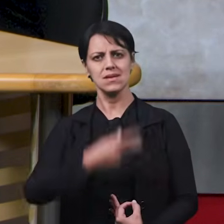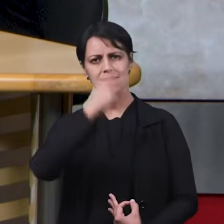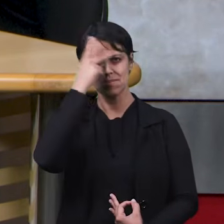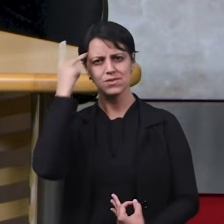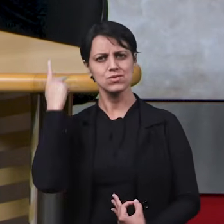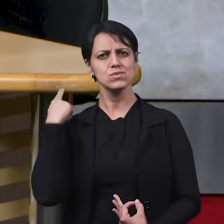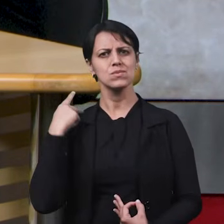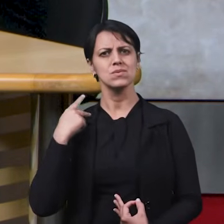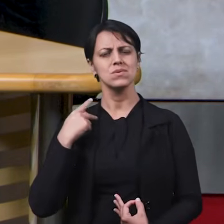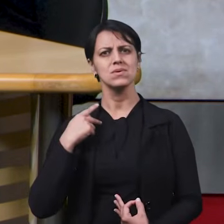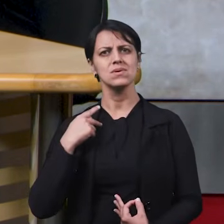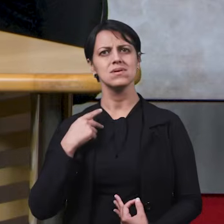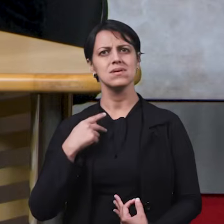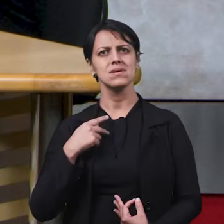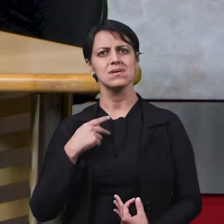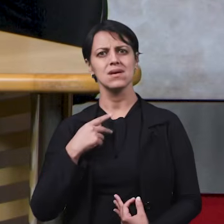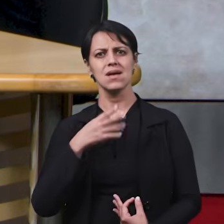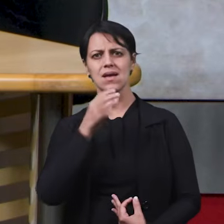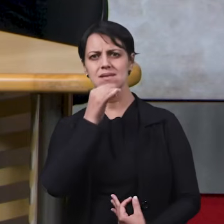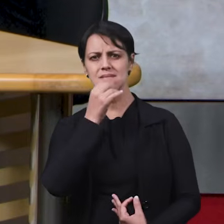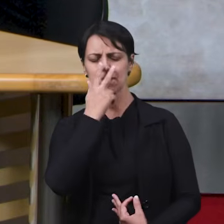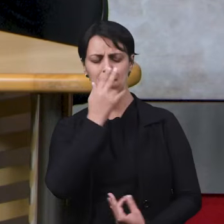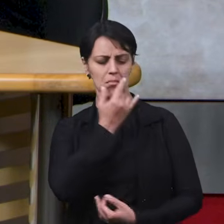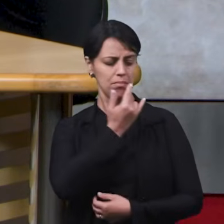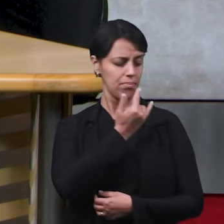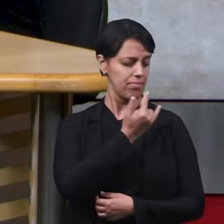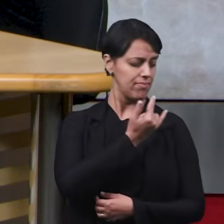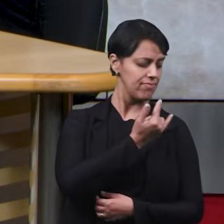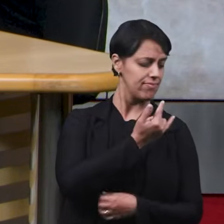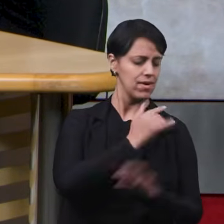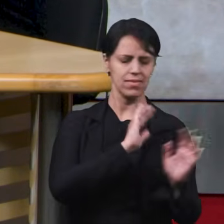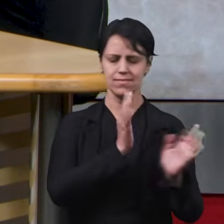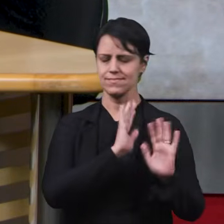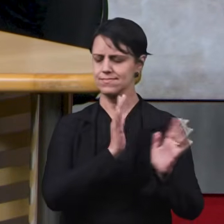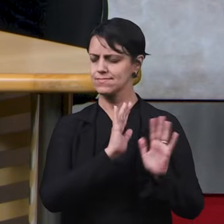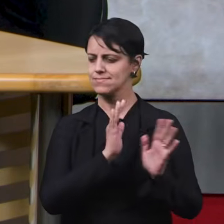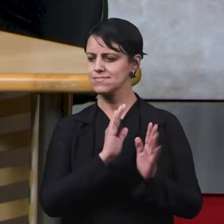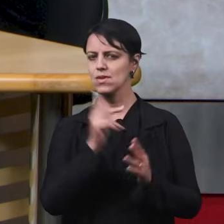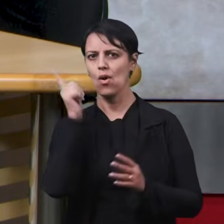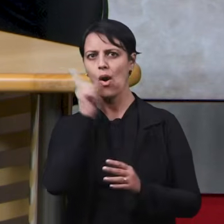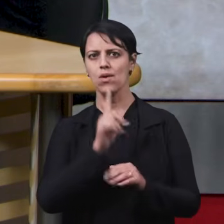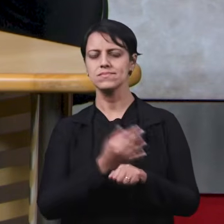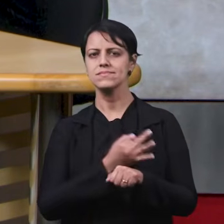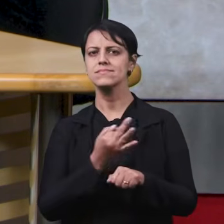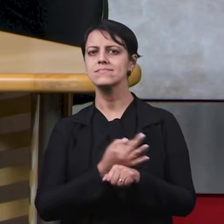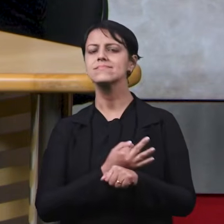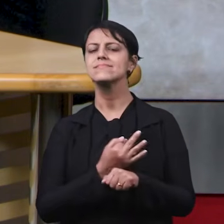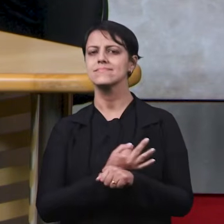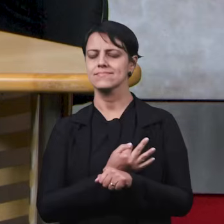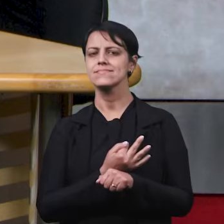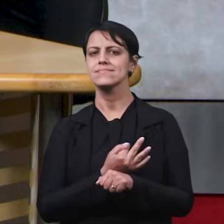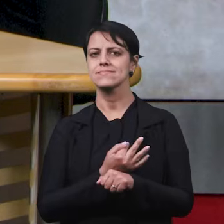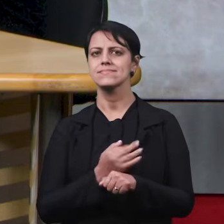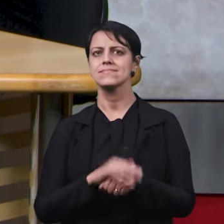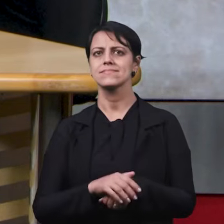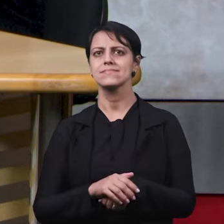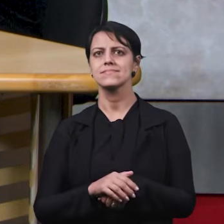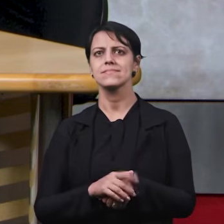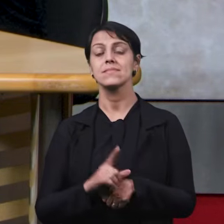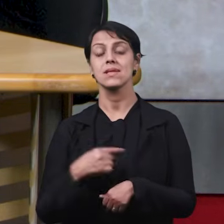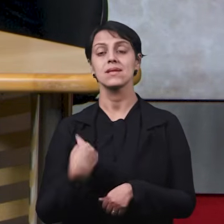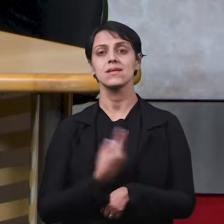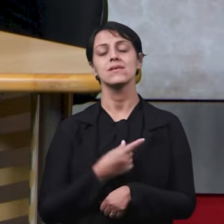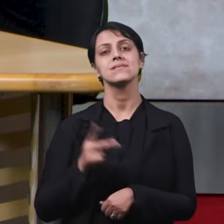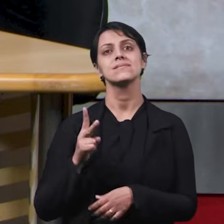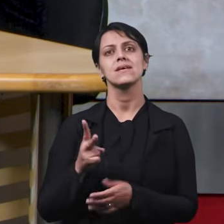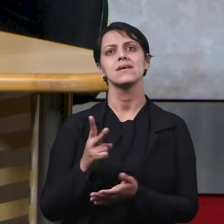não cair em tentações, em situações adversas que trazem prejuízo. E nós sempre iniciamos